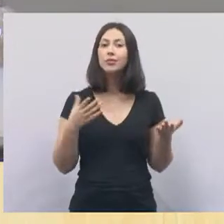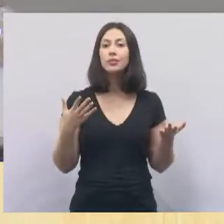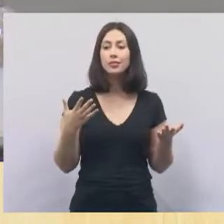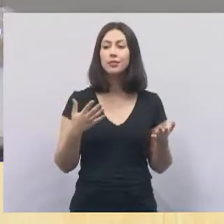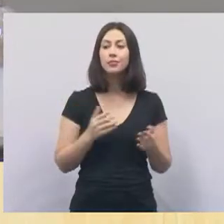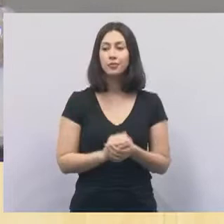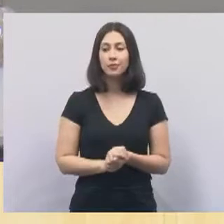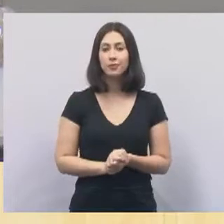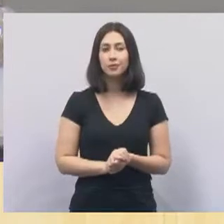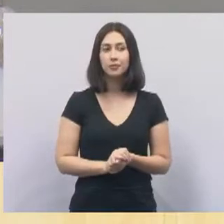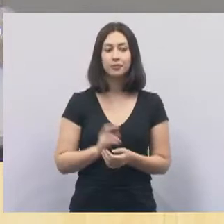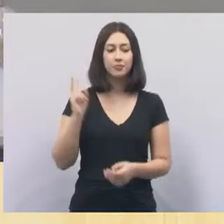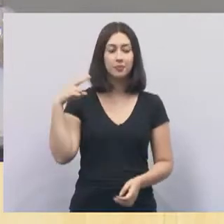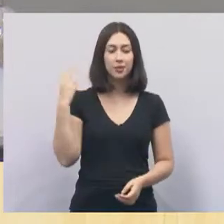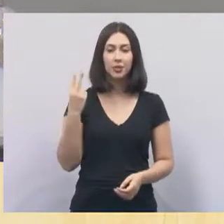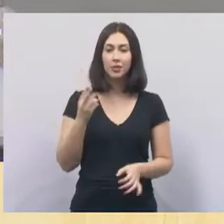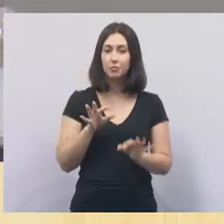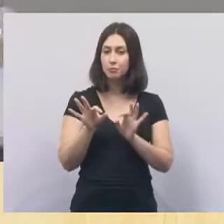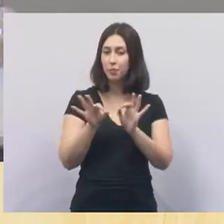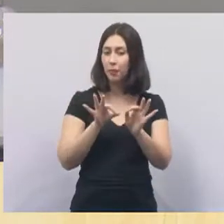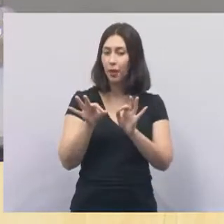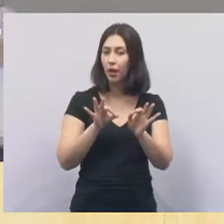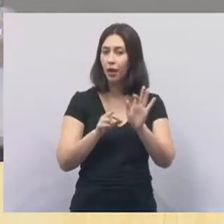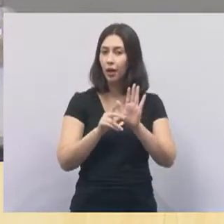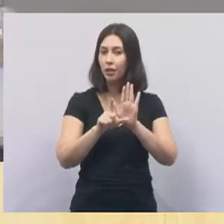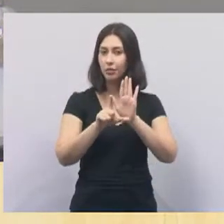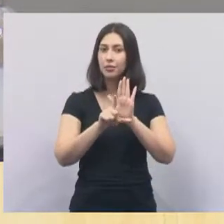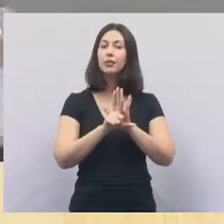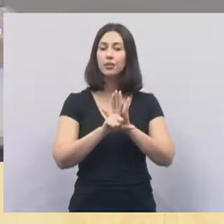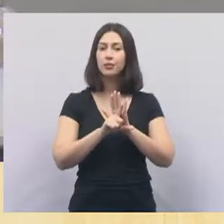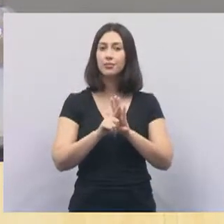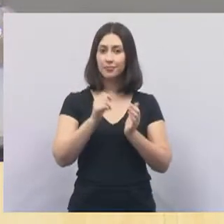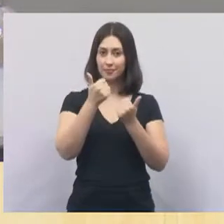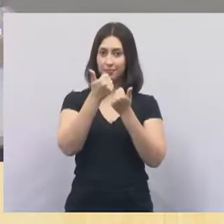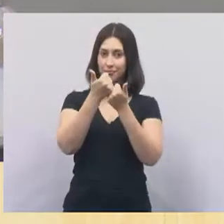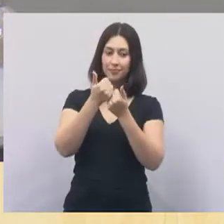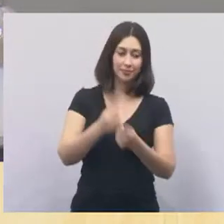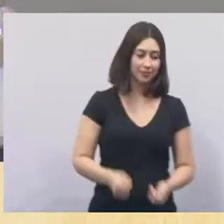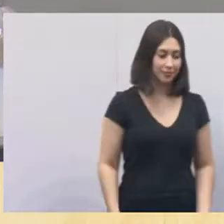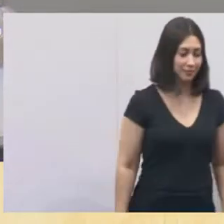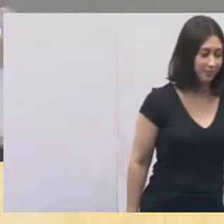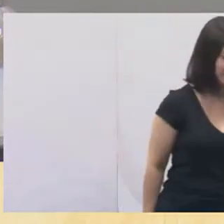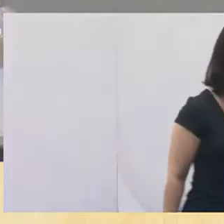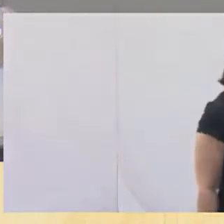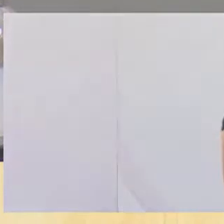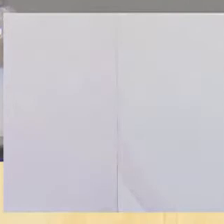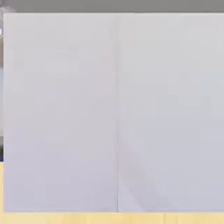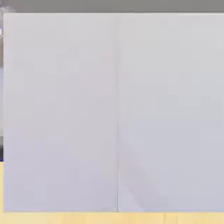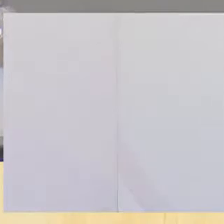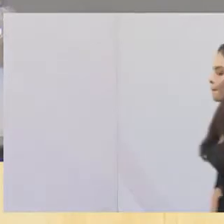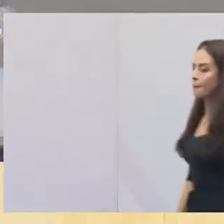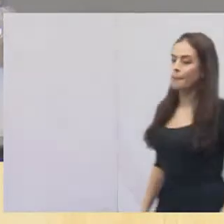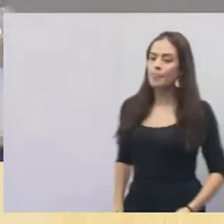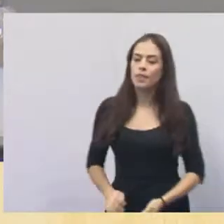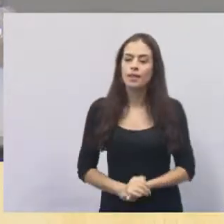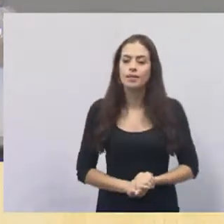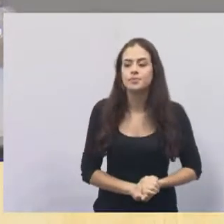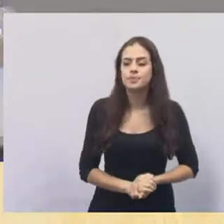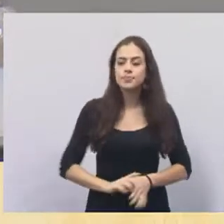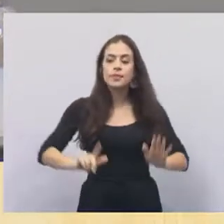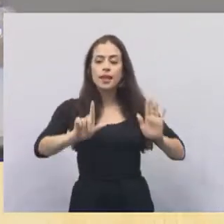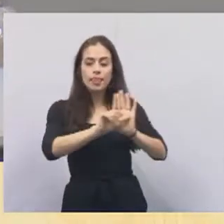para isso que a vereadora colocou uma lei nós temos lei para isso já e aqui essa lei vem só para